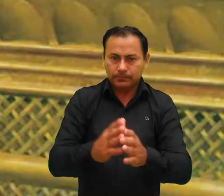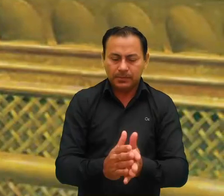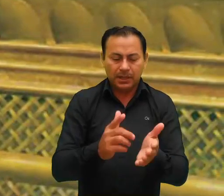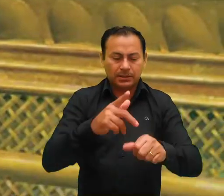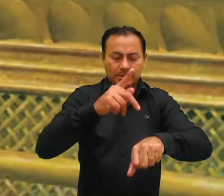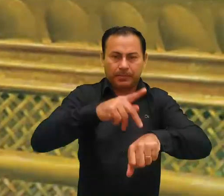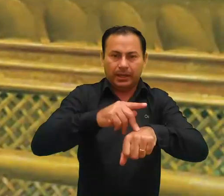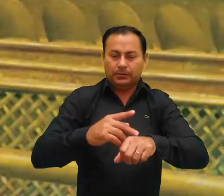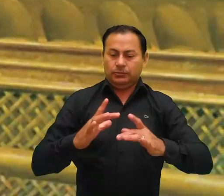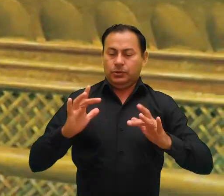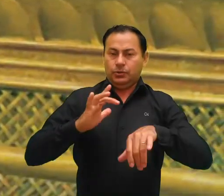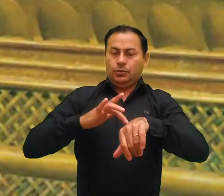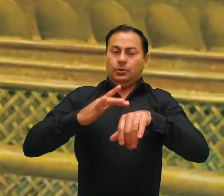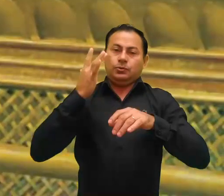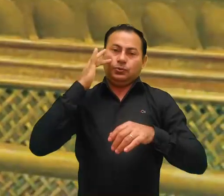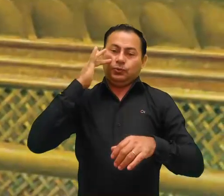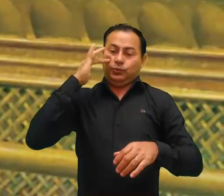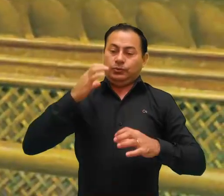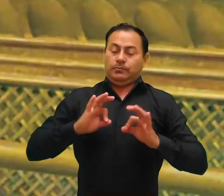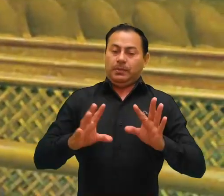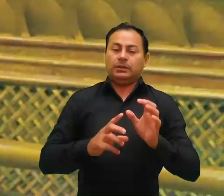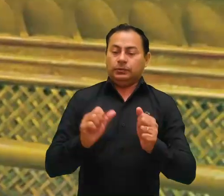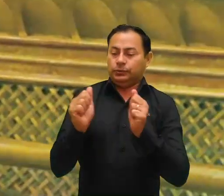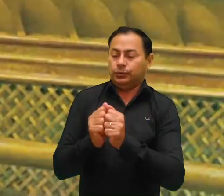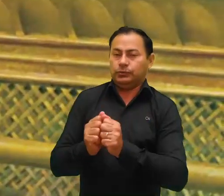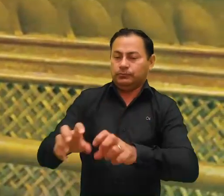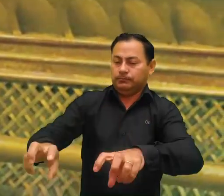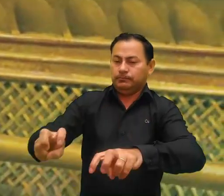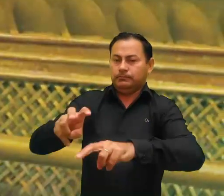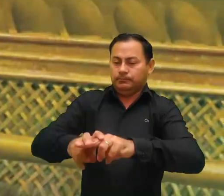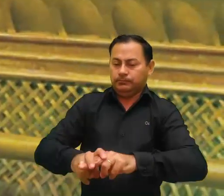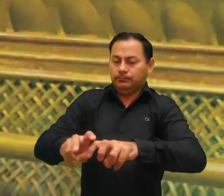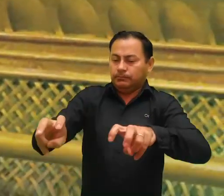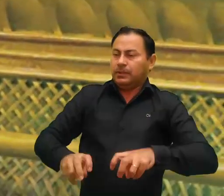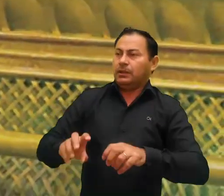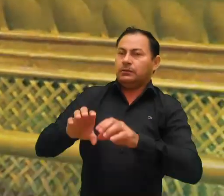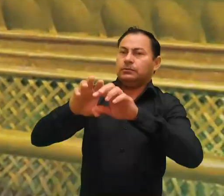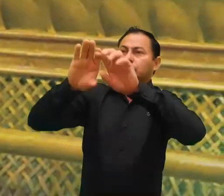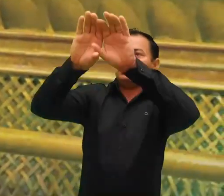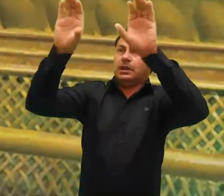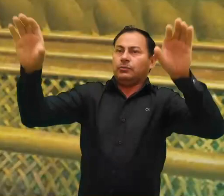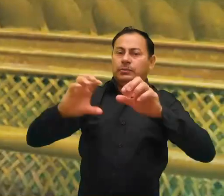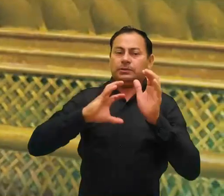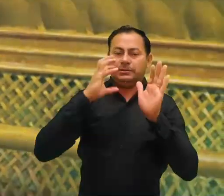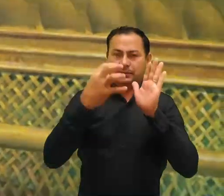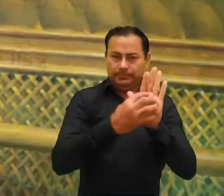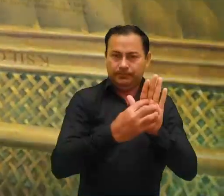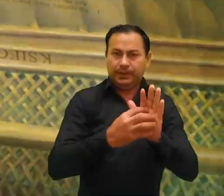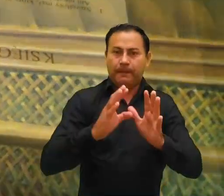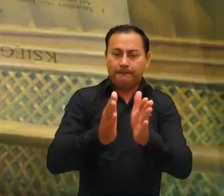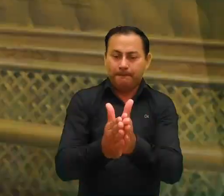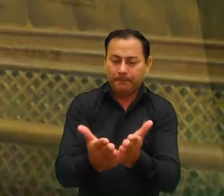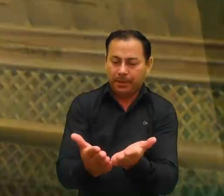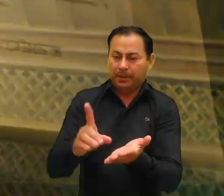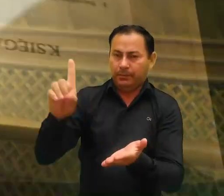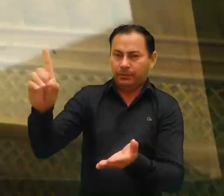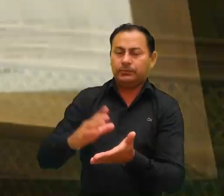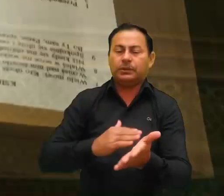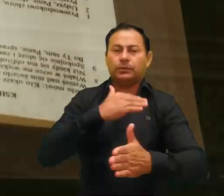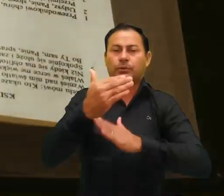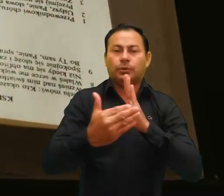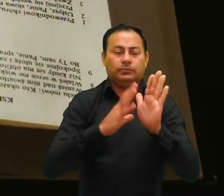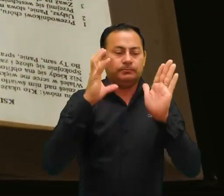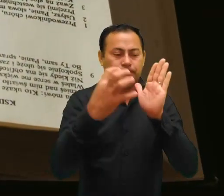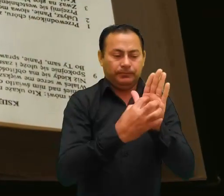Estas pedras preciosas mencionadas junto com aquele que está sentado no trono no céu são símbolos bíblicos. Como todos esses símbolos